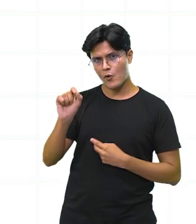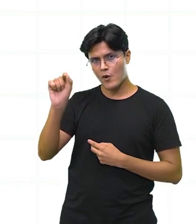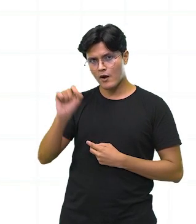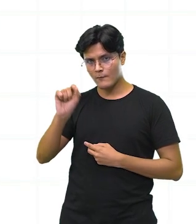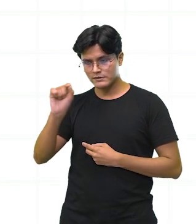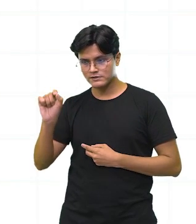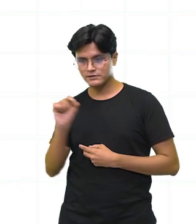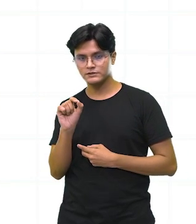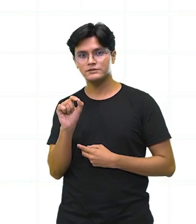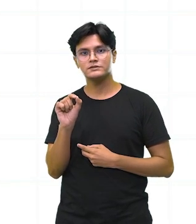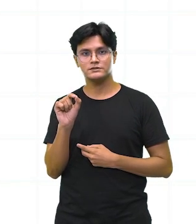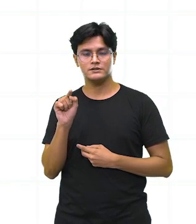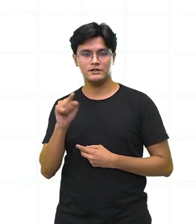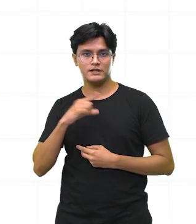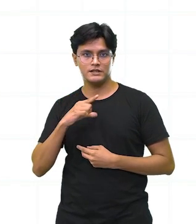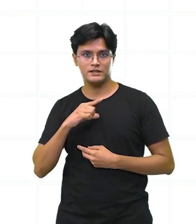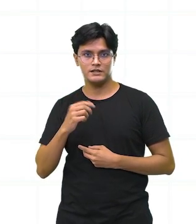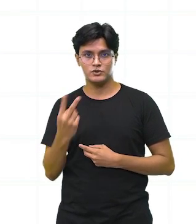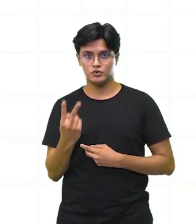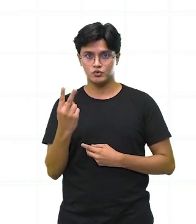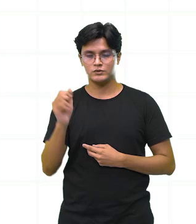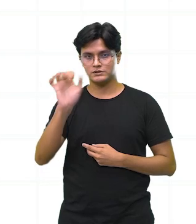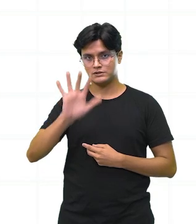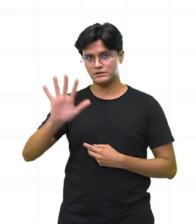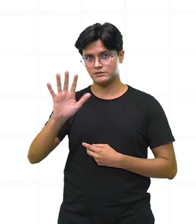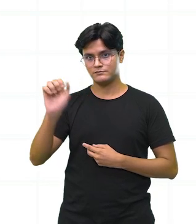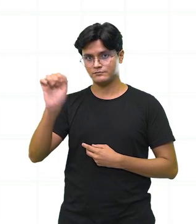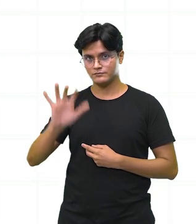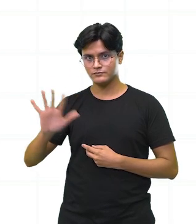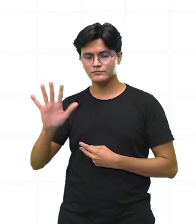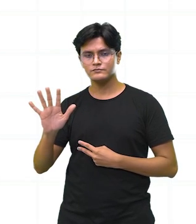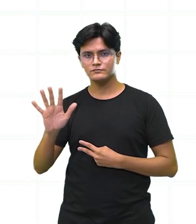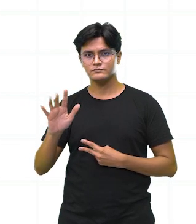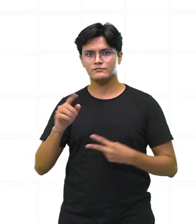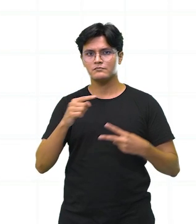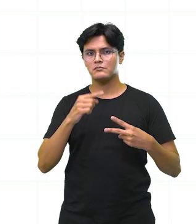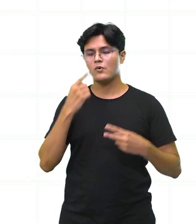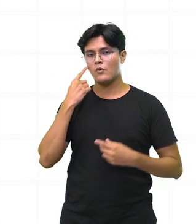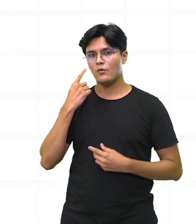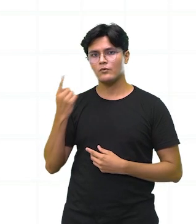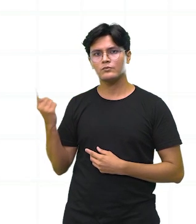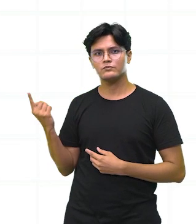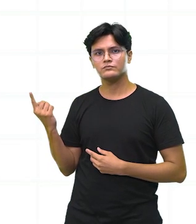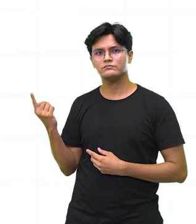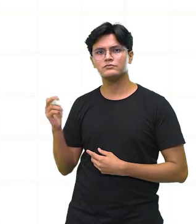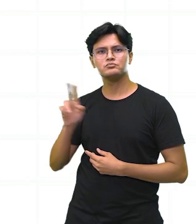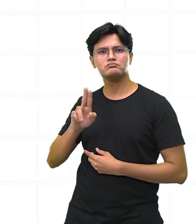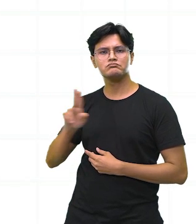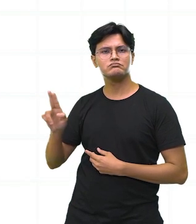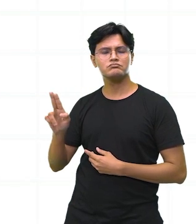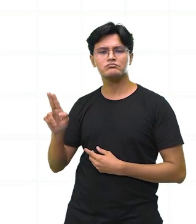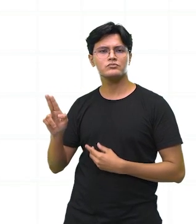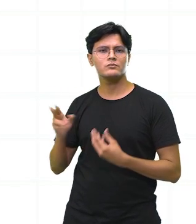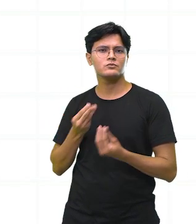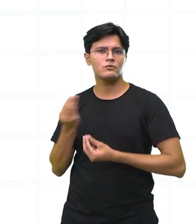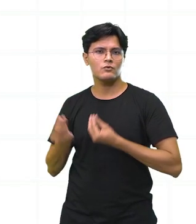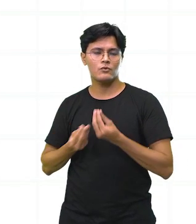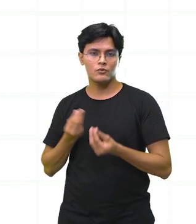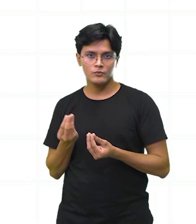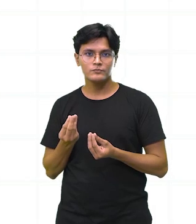né Nós temos essas duas imagens primeiras como é que nós chamamos essas imagens então